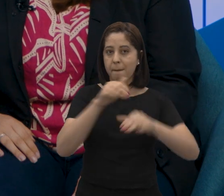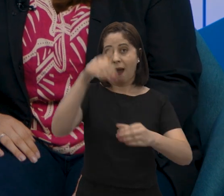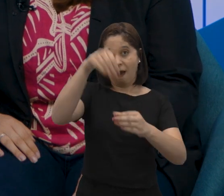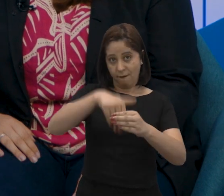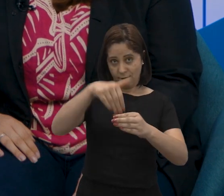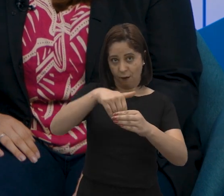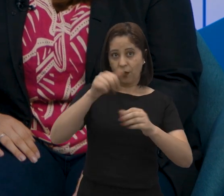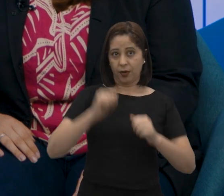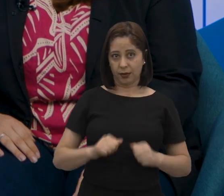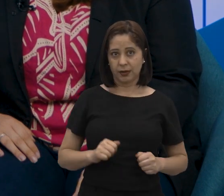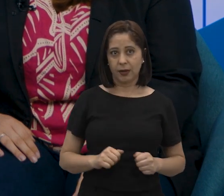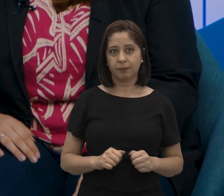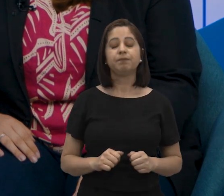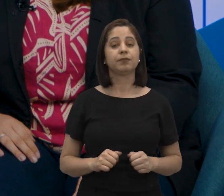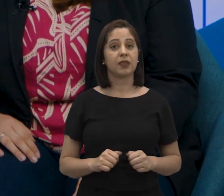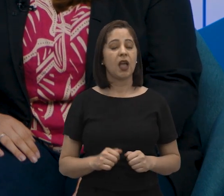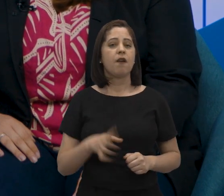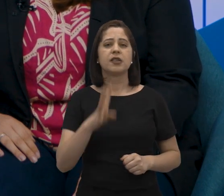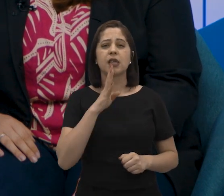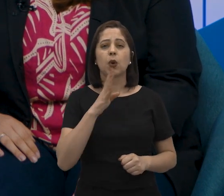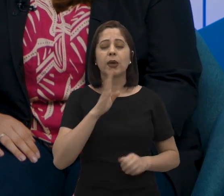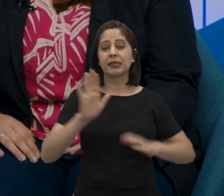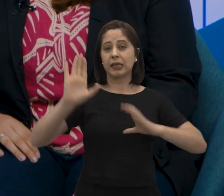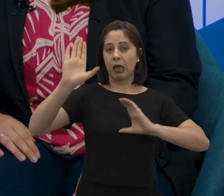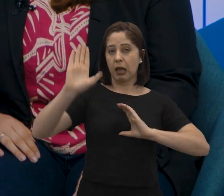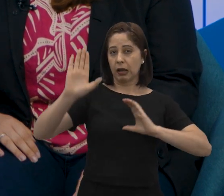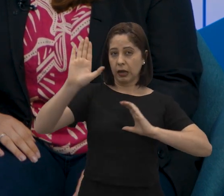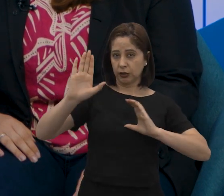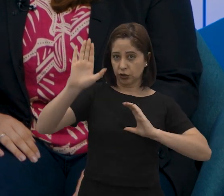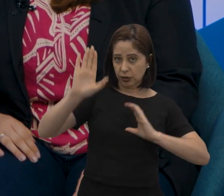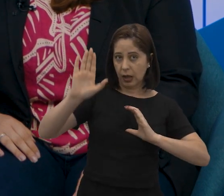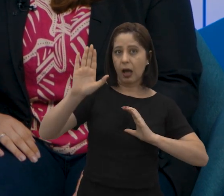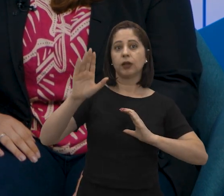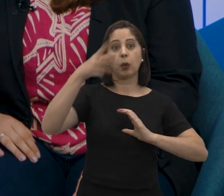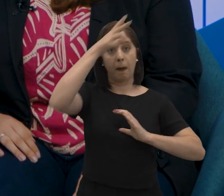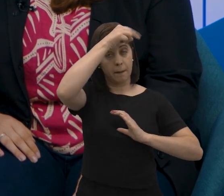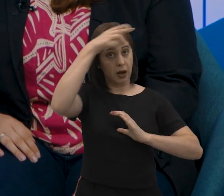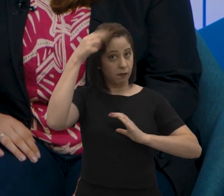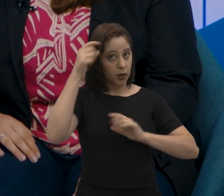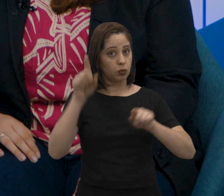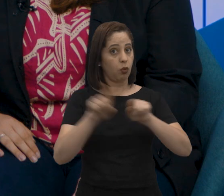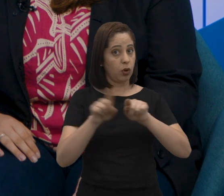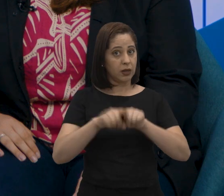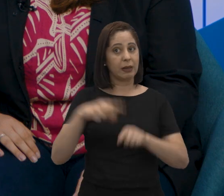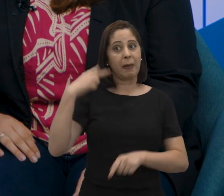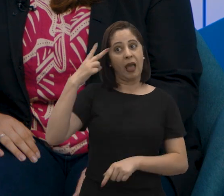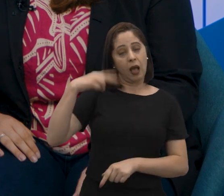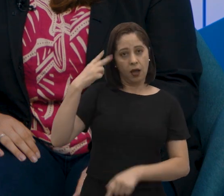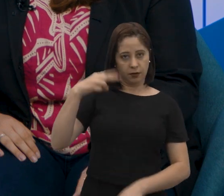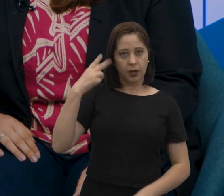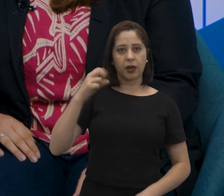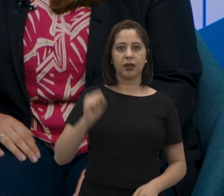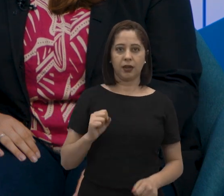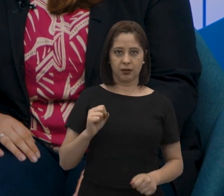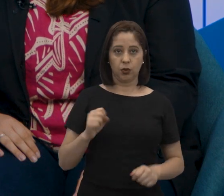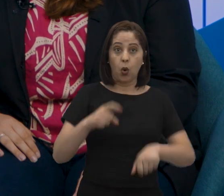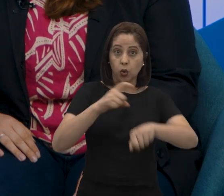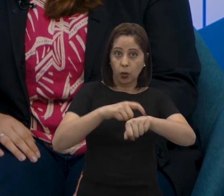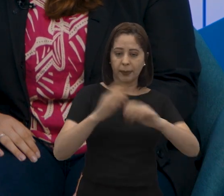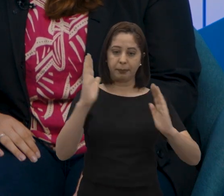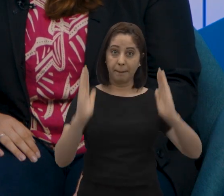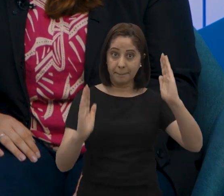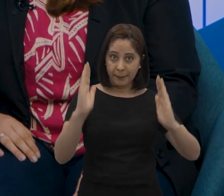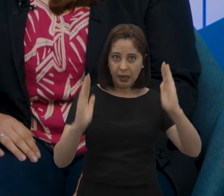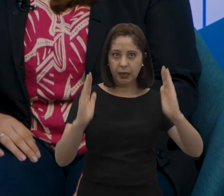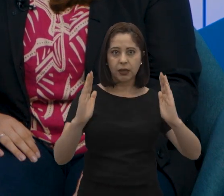obrigatória. Nas eleições municipais, você conhece candidatos e candidatas ao executivo e ao legislativo da cidade